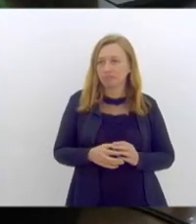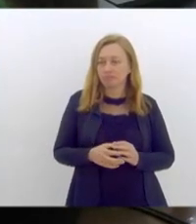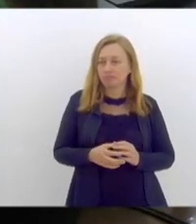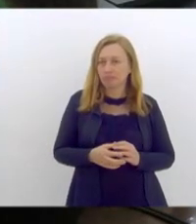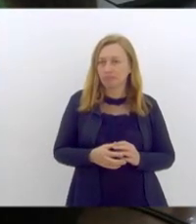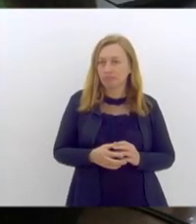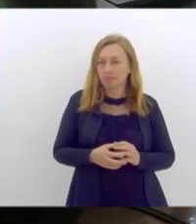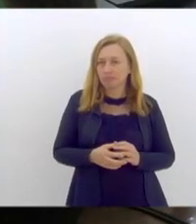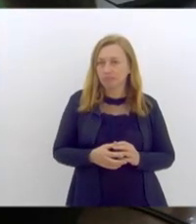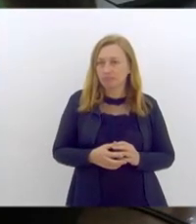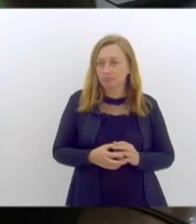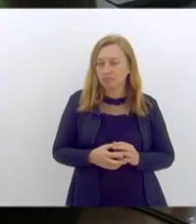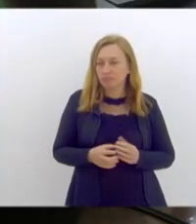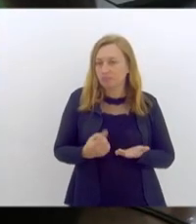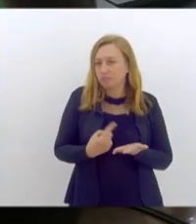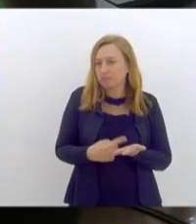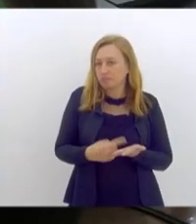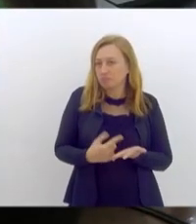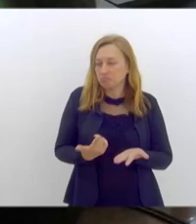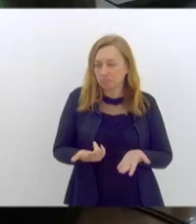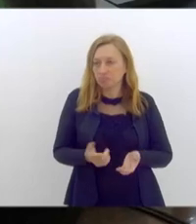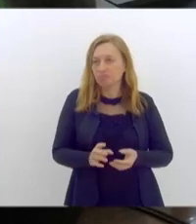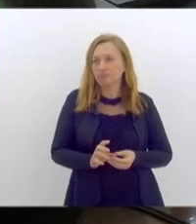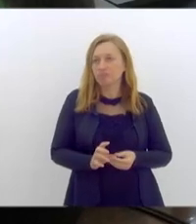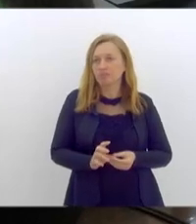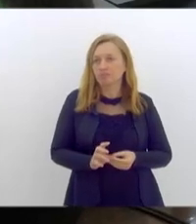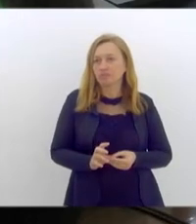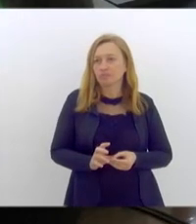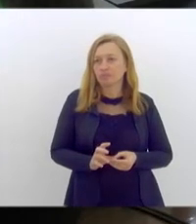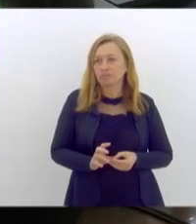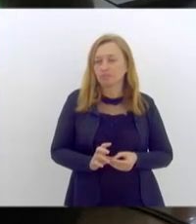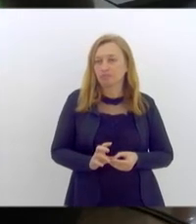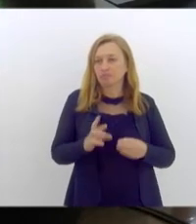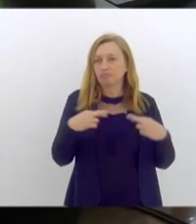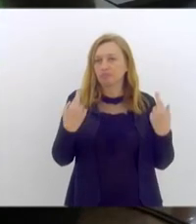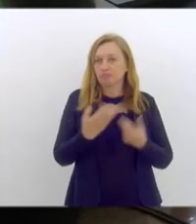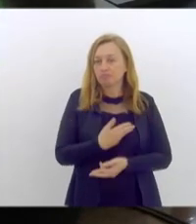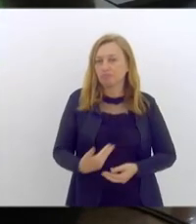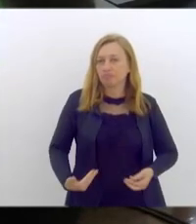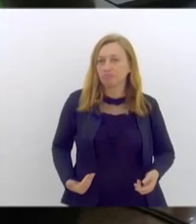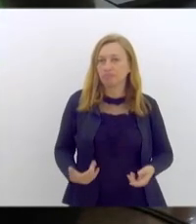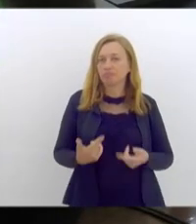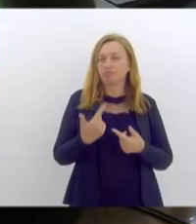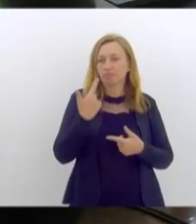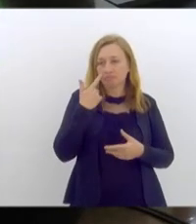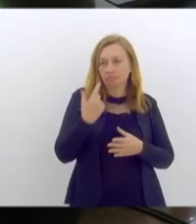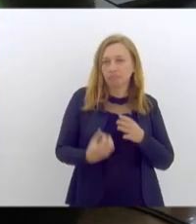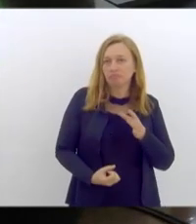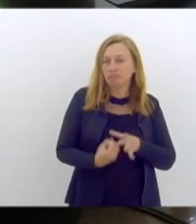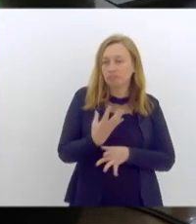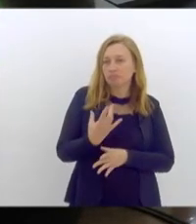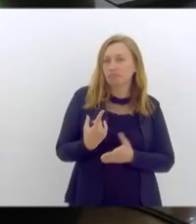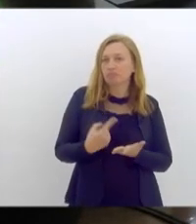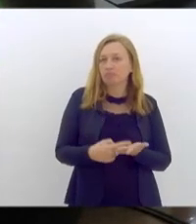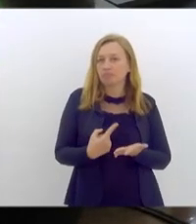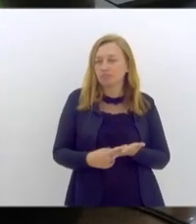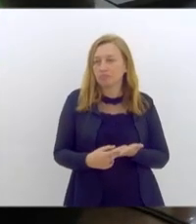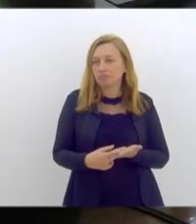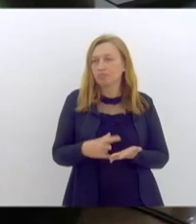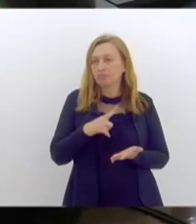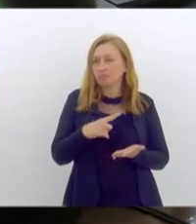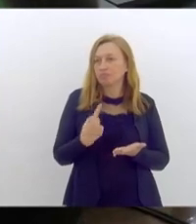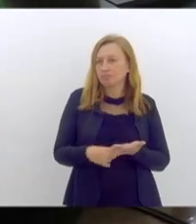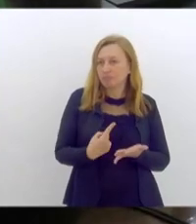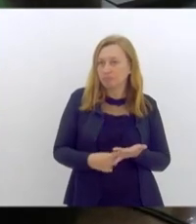teve acordo só que a audiência pública a gente tenta construir o acordo porque quando o